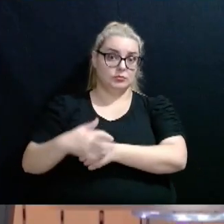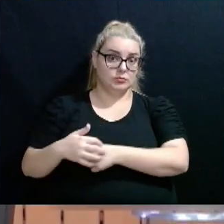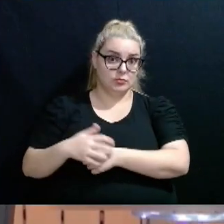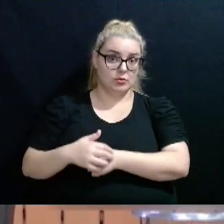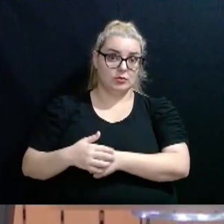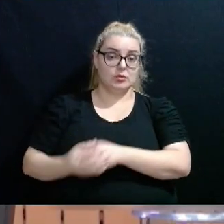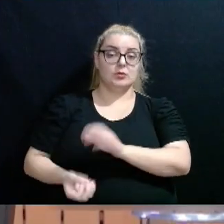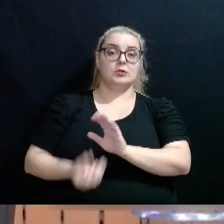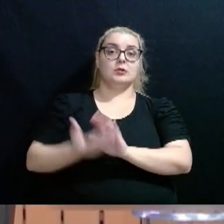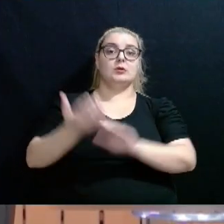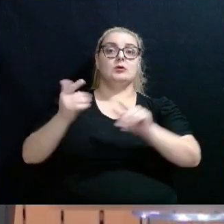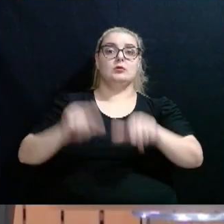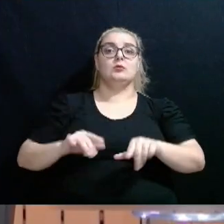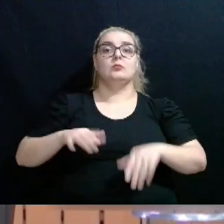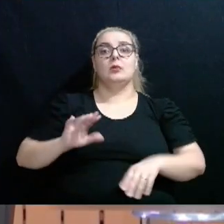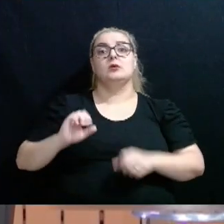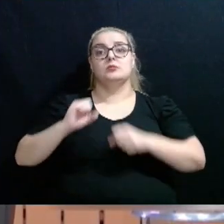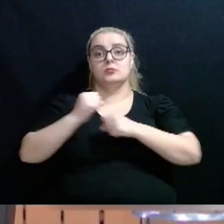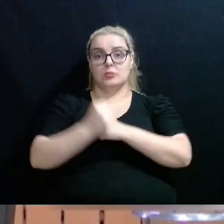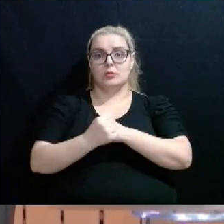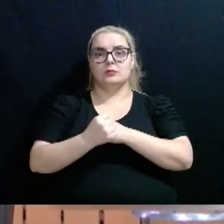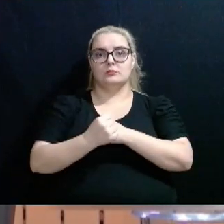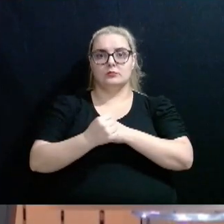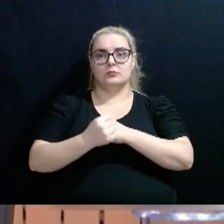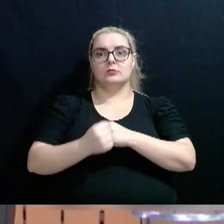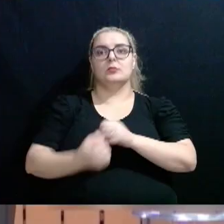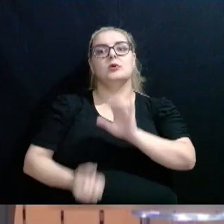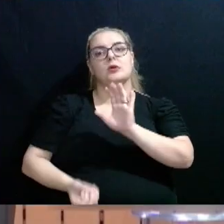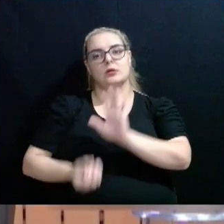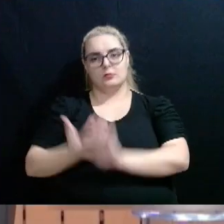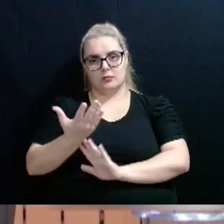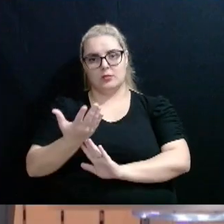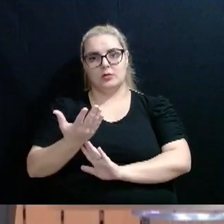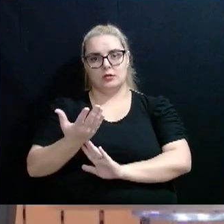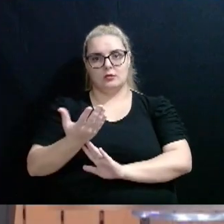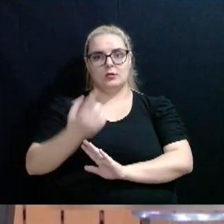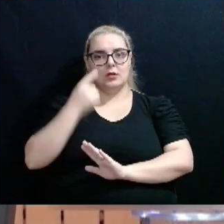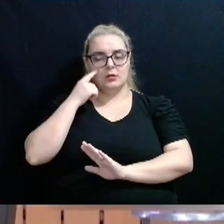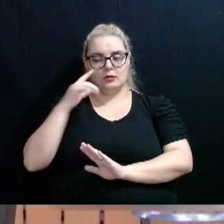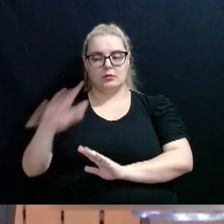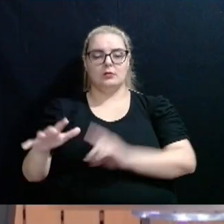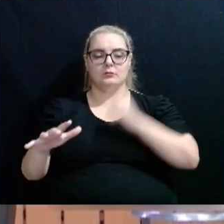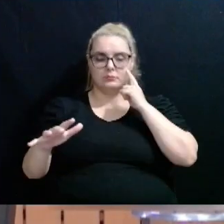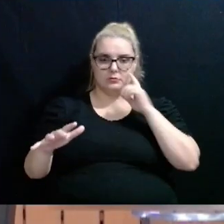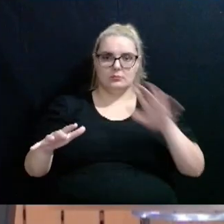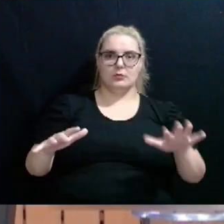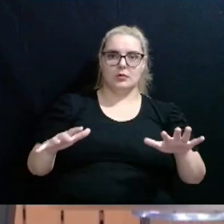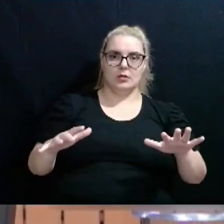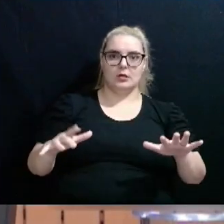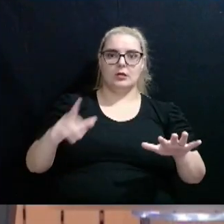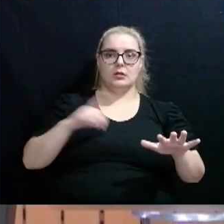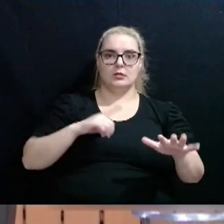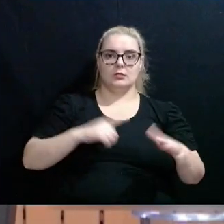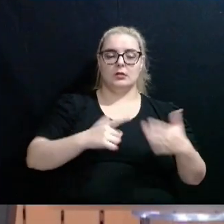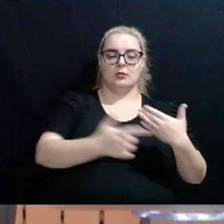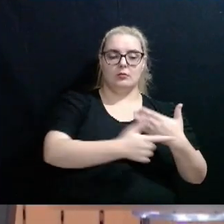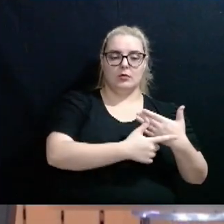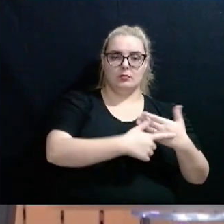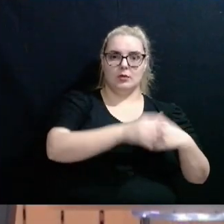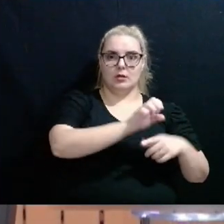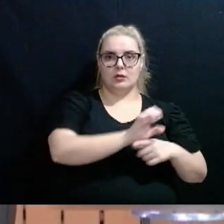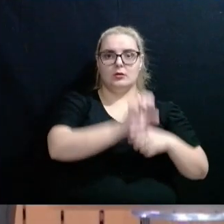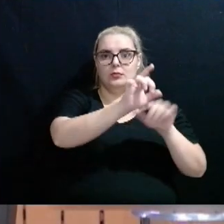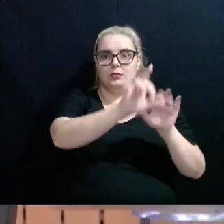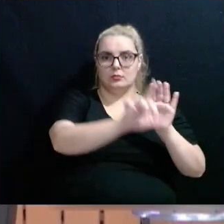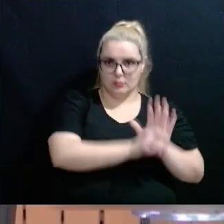mais protetivo e criando, então, essa dimensão de que você tem o papel do Estado através de uma lei. Então,